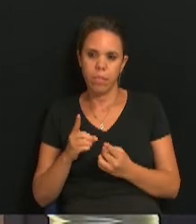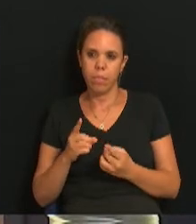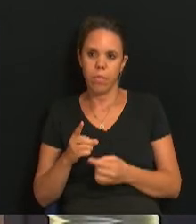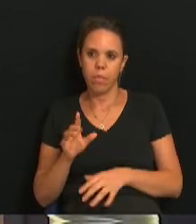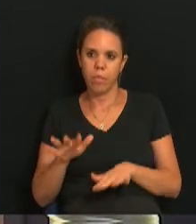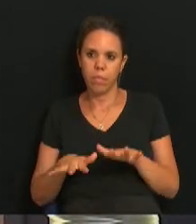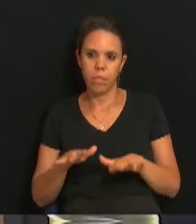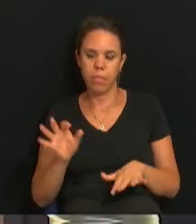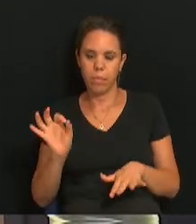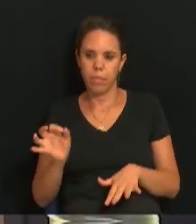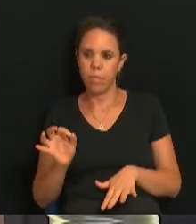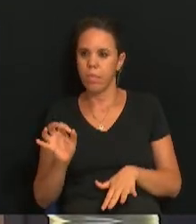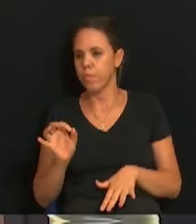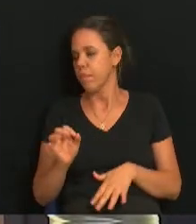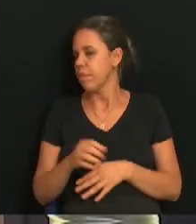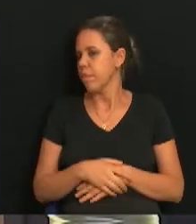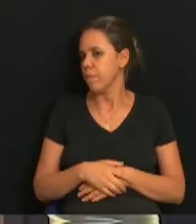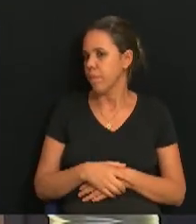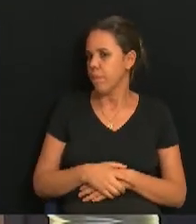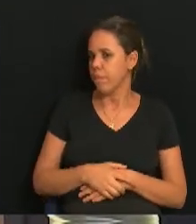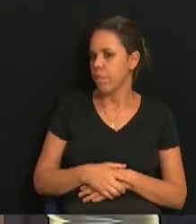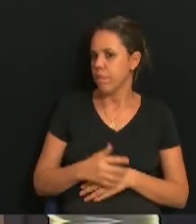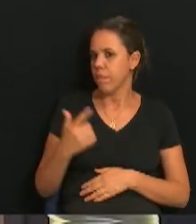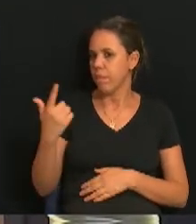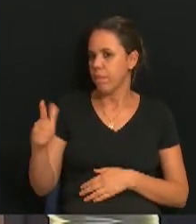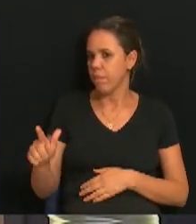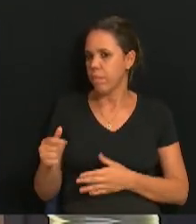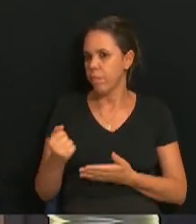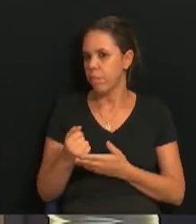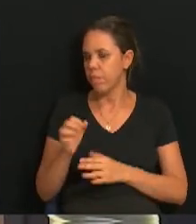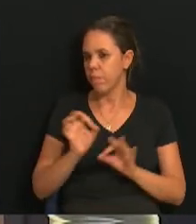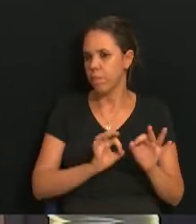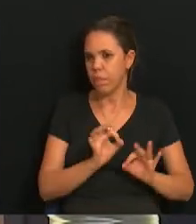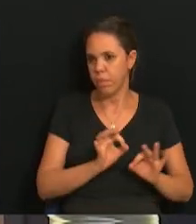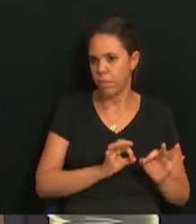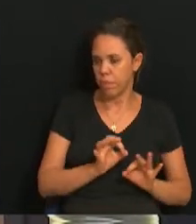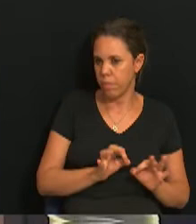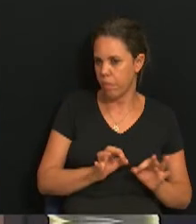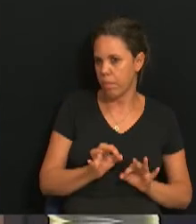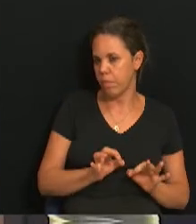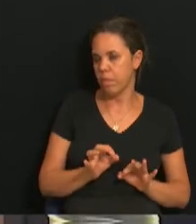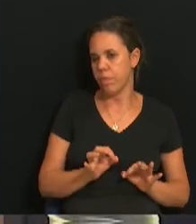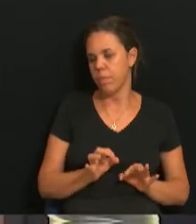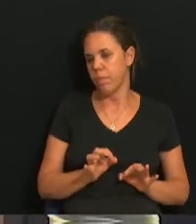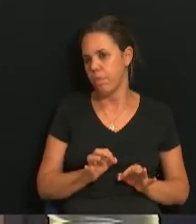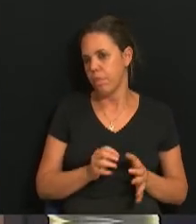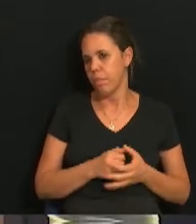vezes é sempre, né, vir uma pauta de ajuste, de